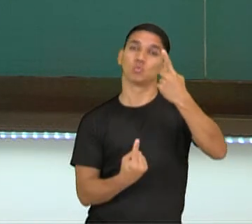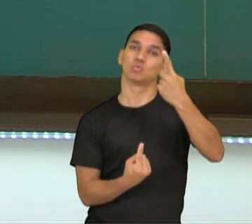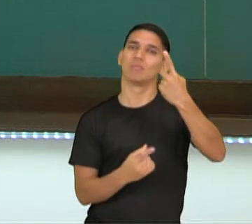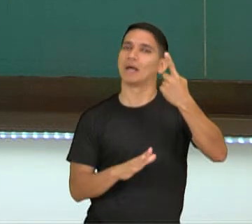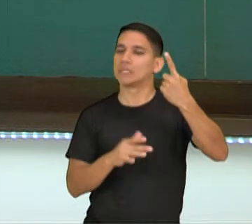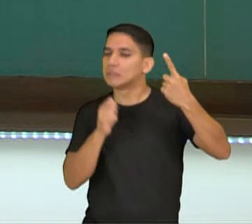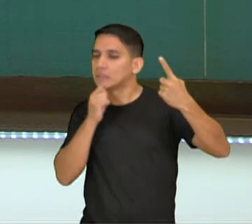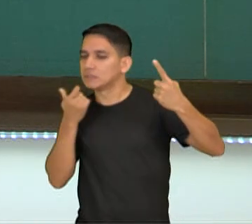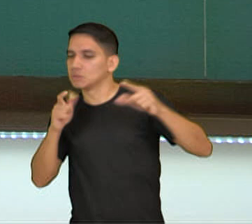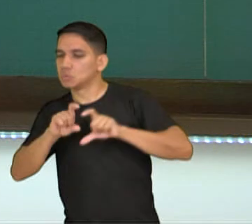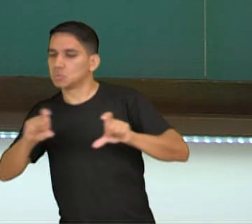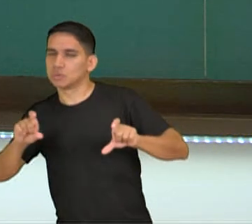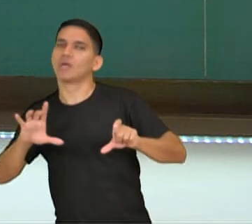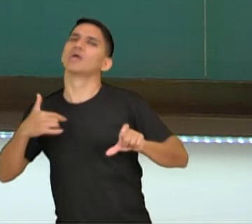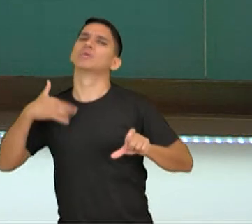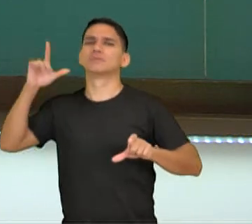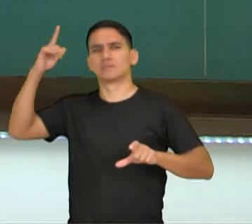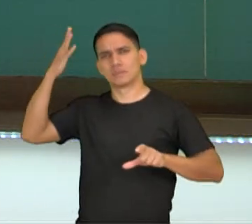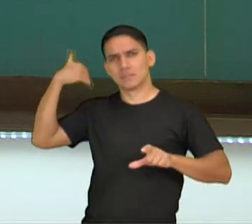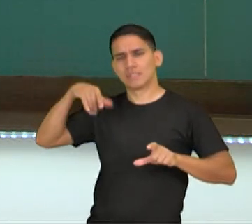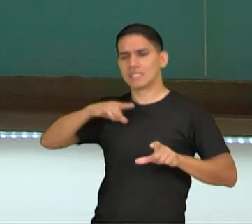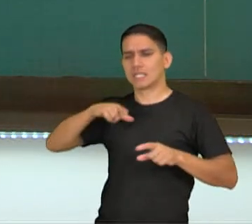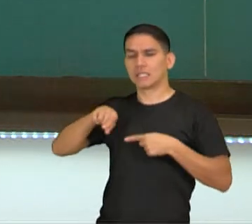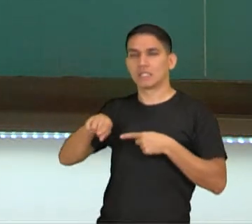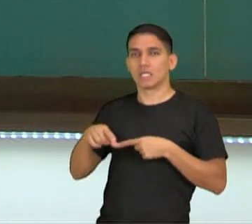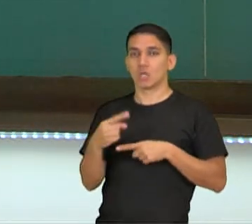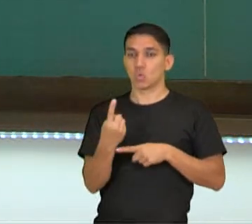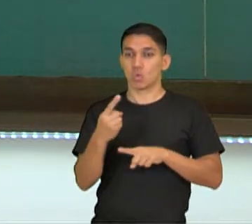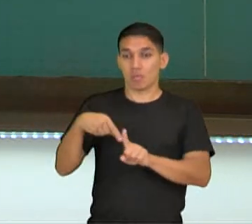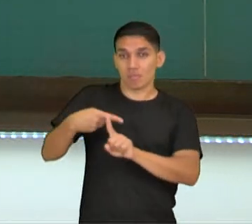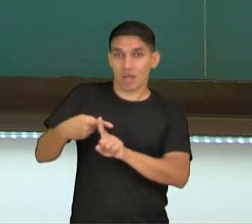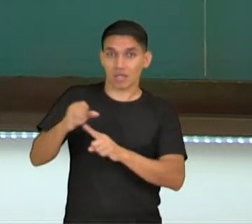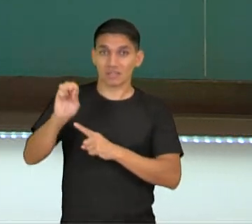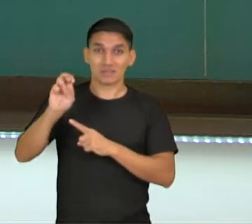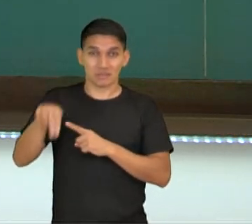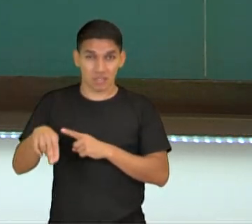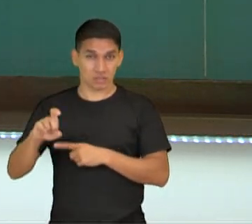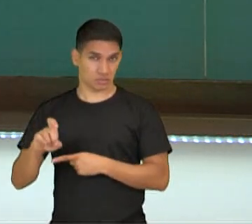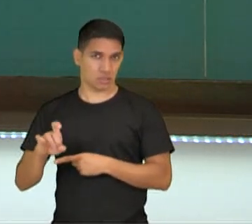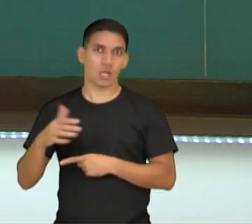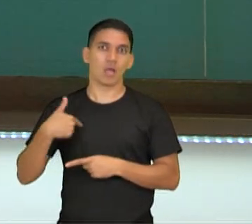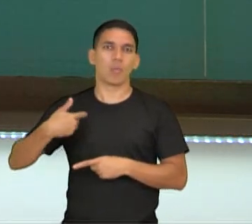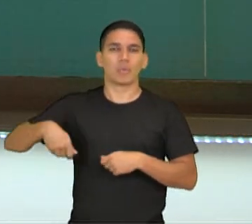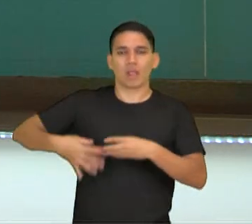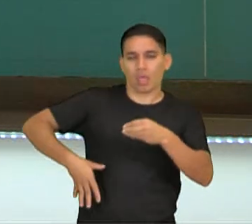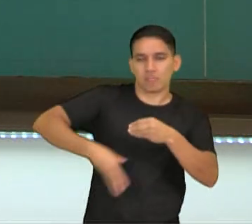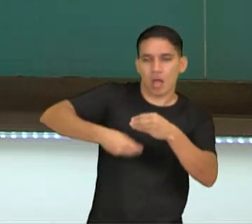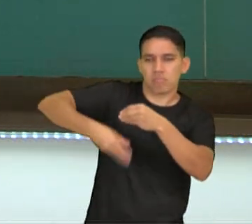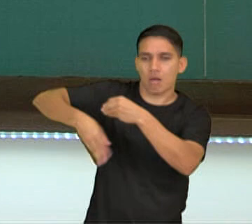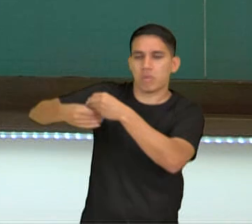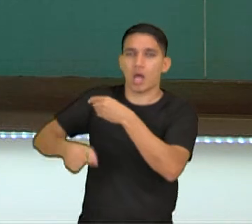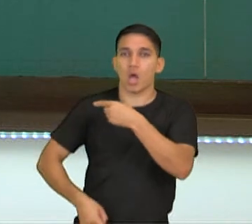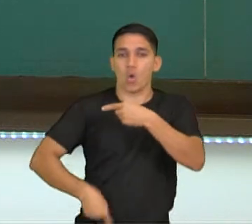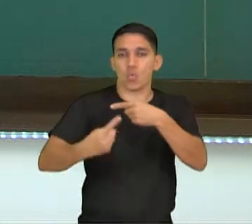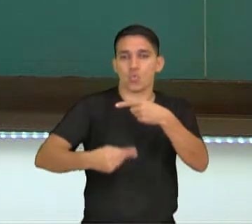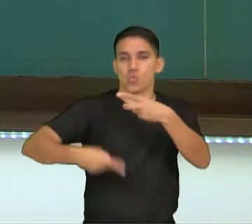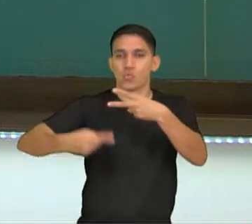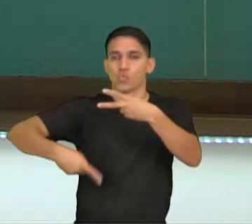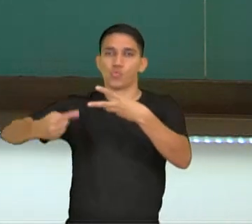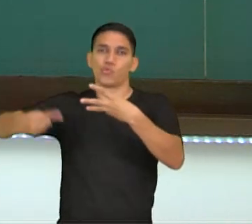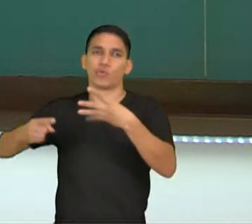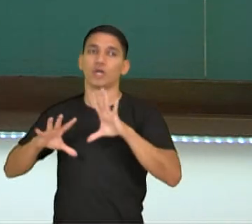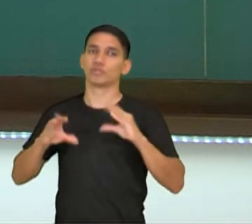1 mais seno de x. Então, eu tenho que acrescentar 1 a todos os membros. Foi o que eu fiz aqui,